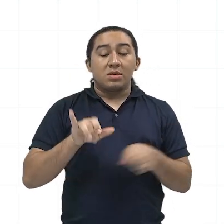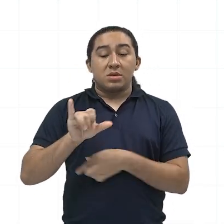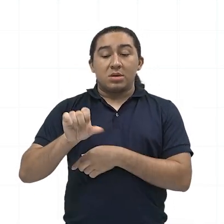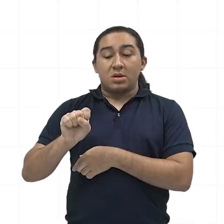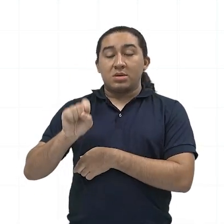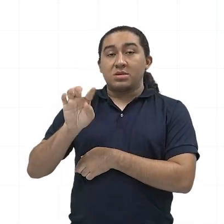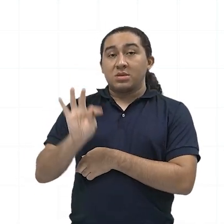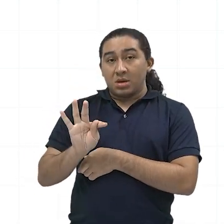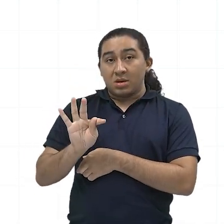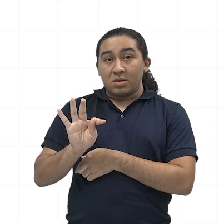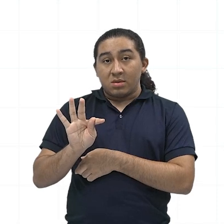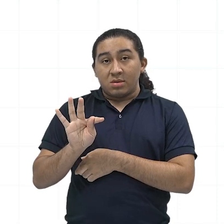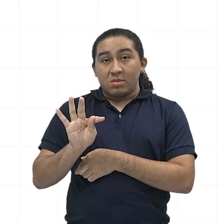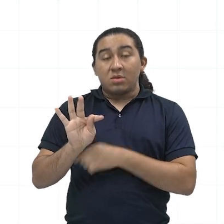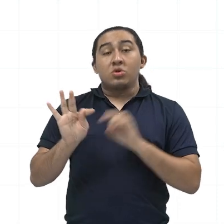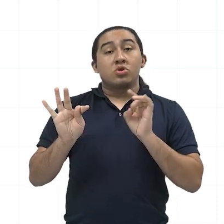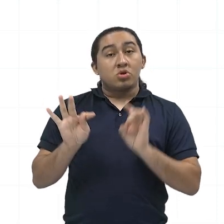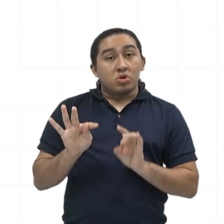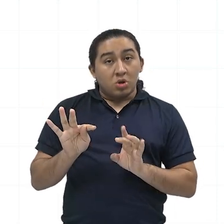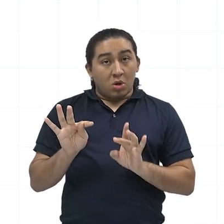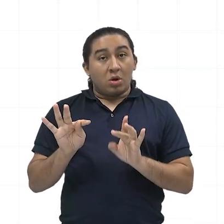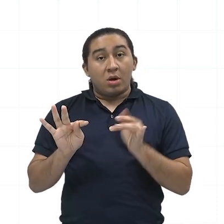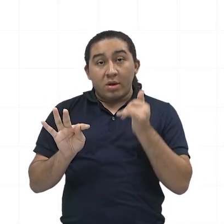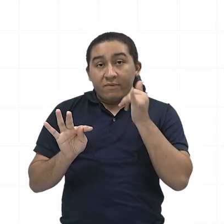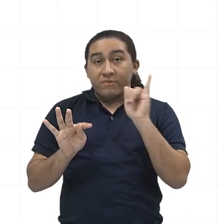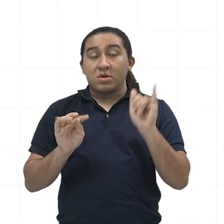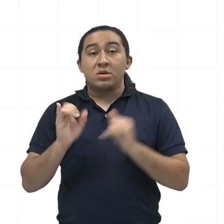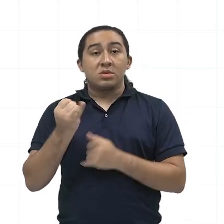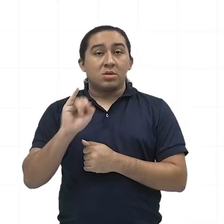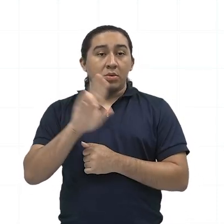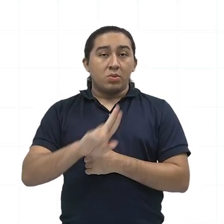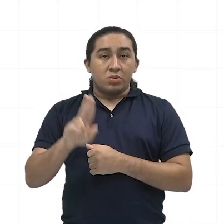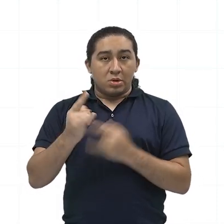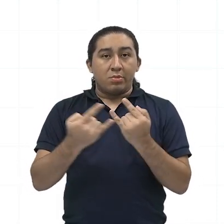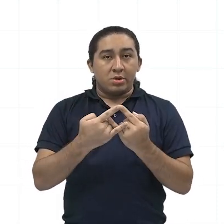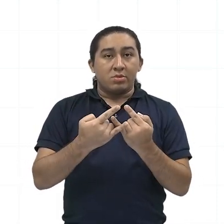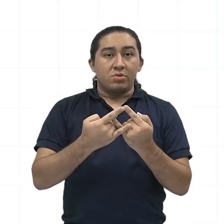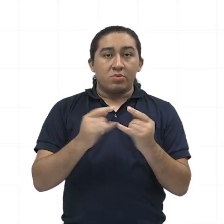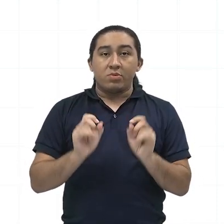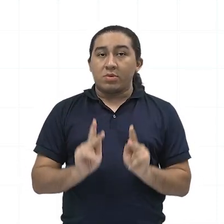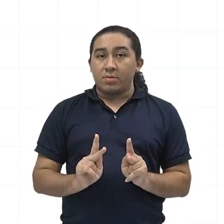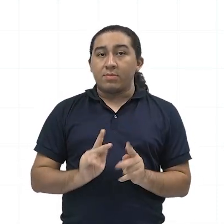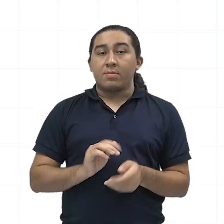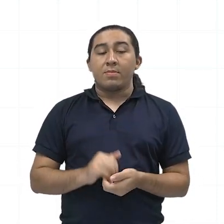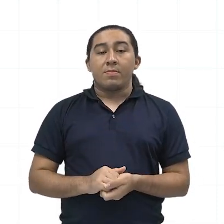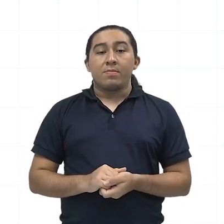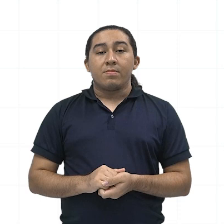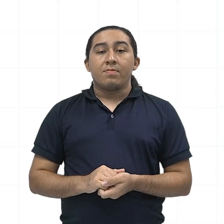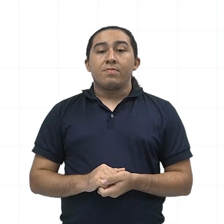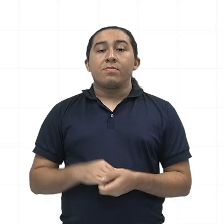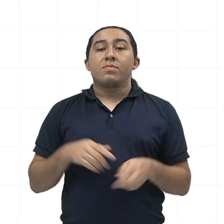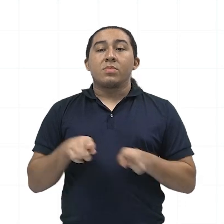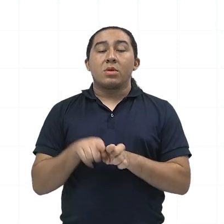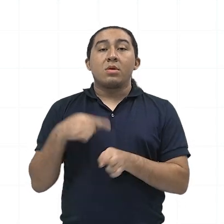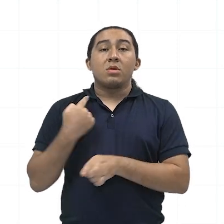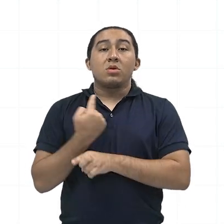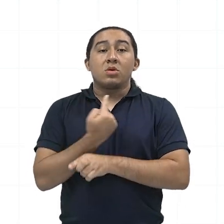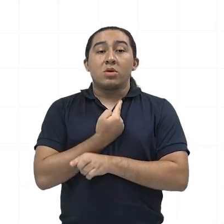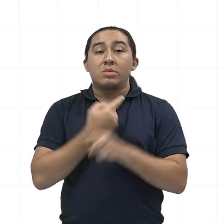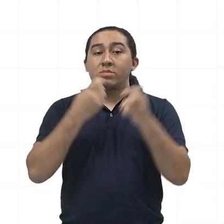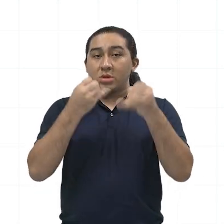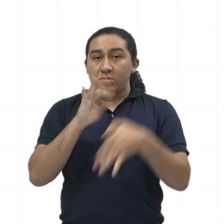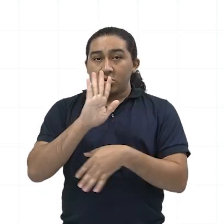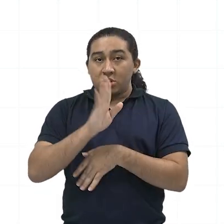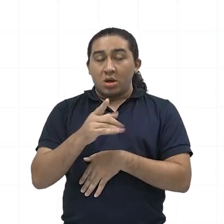só se previnem, né, com o uso do preservativo, certo? Então, nós falamos até agora de